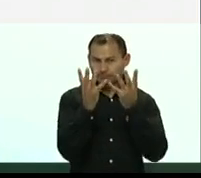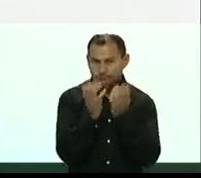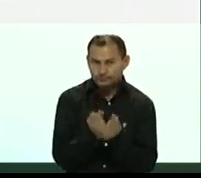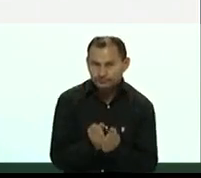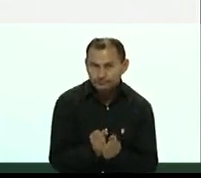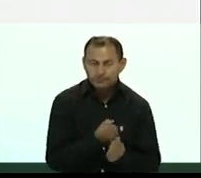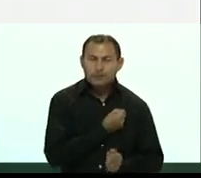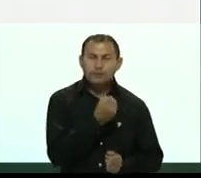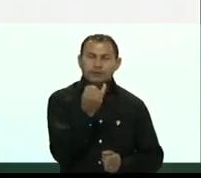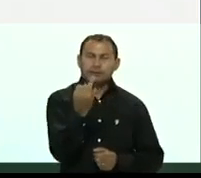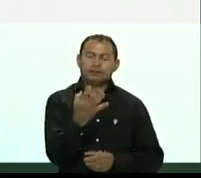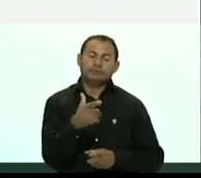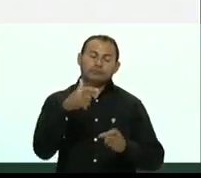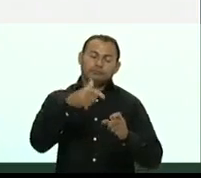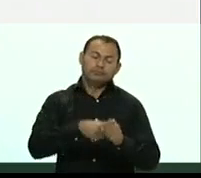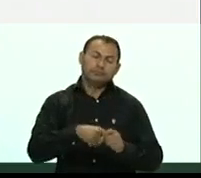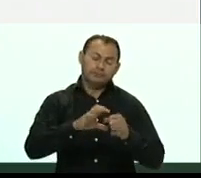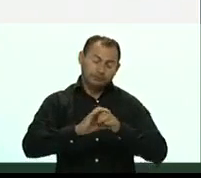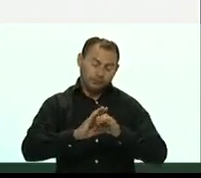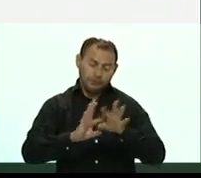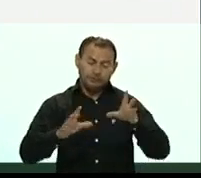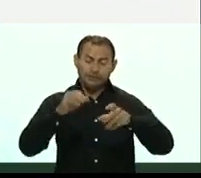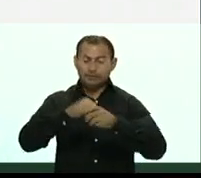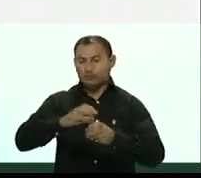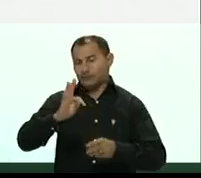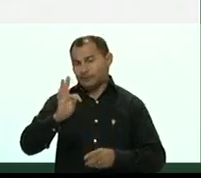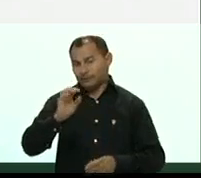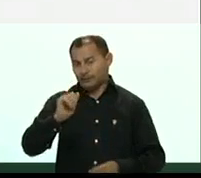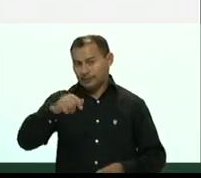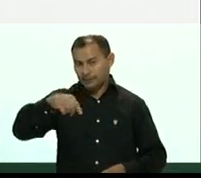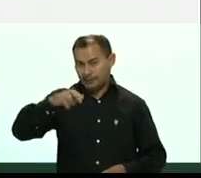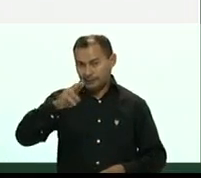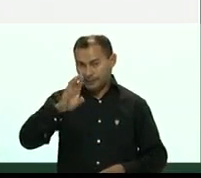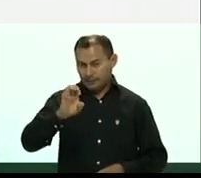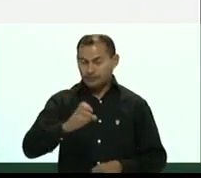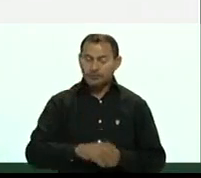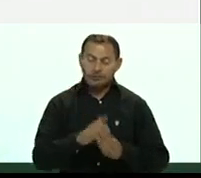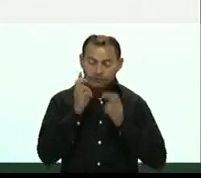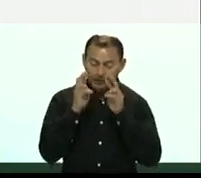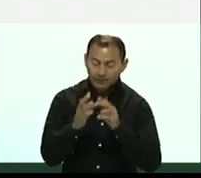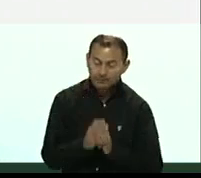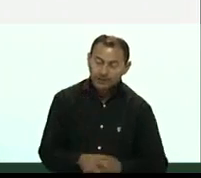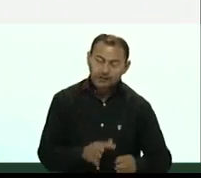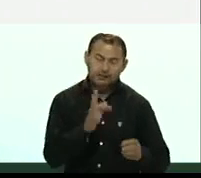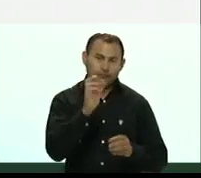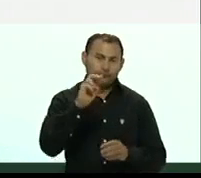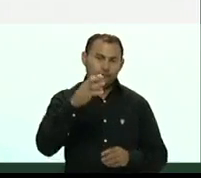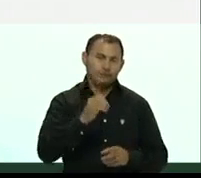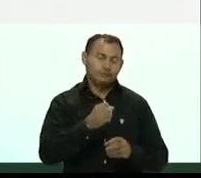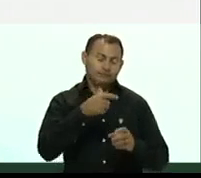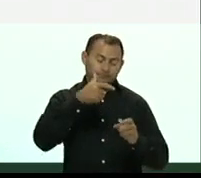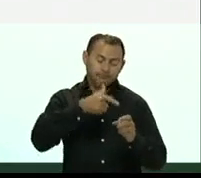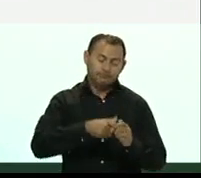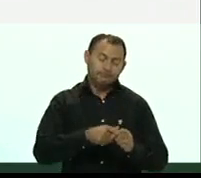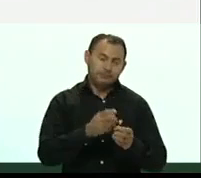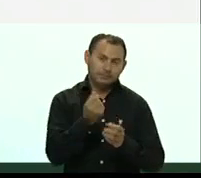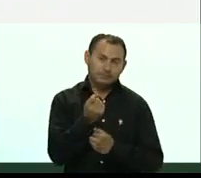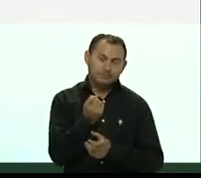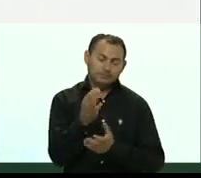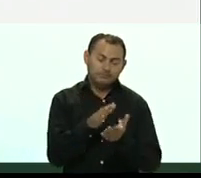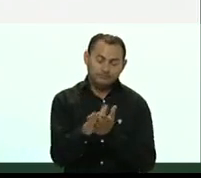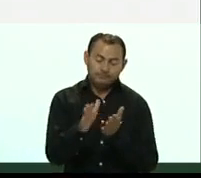a quantidade de combustível disponível no tanque. Considere que ela é uma função da quantia de dinheiro gasto